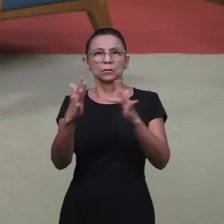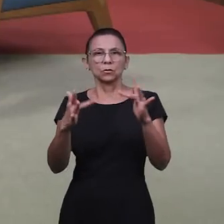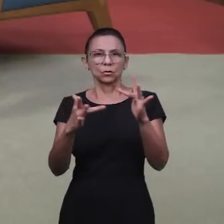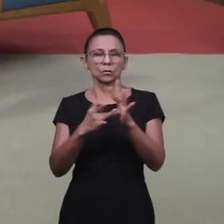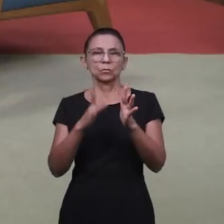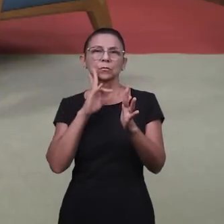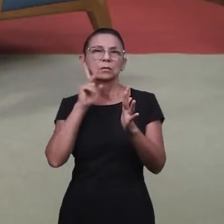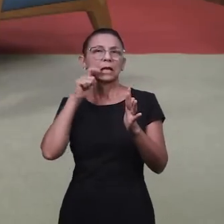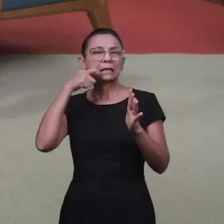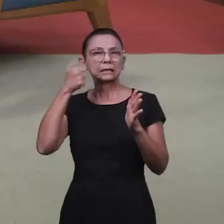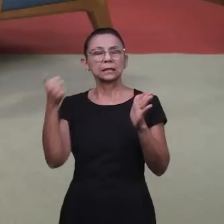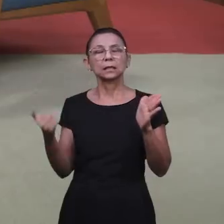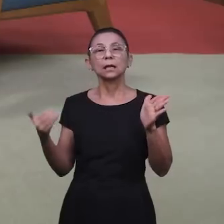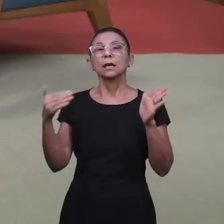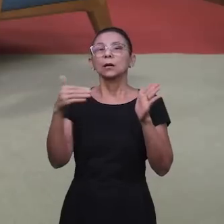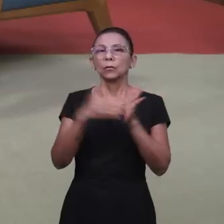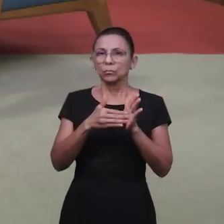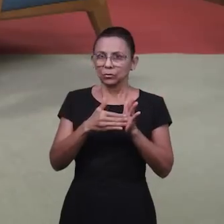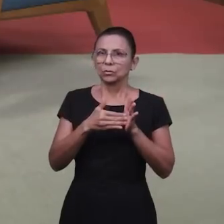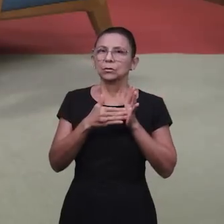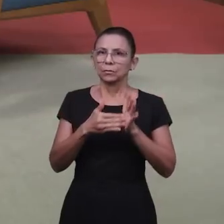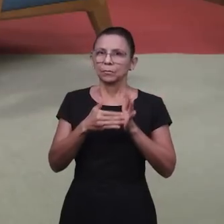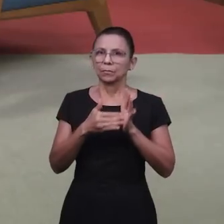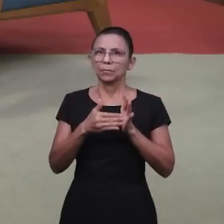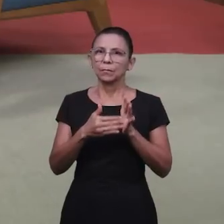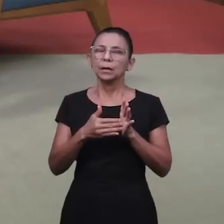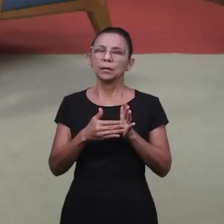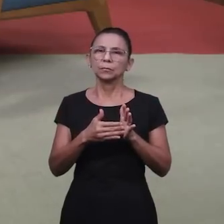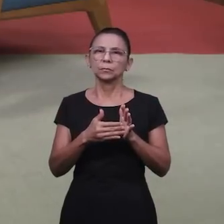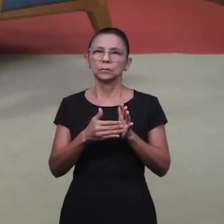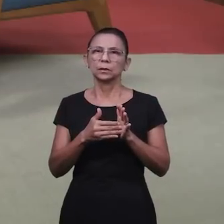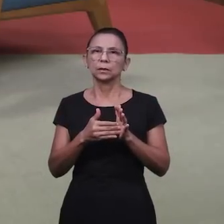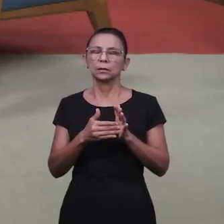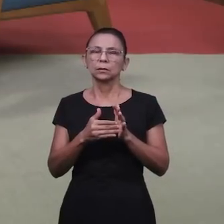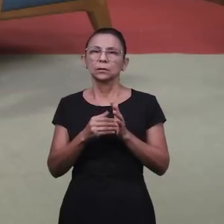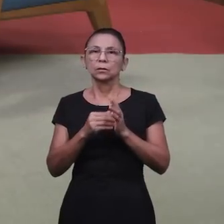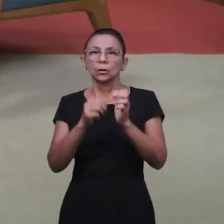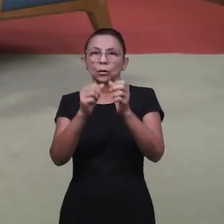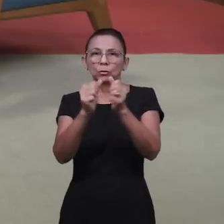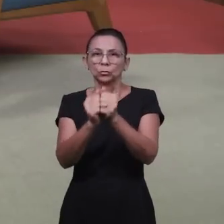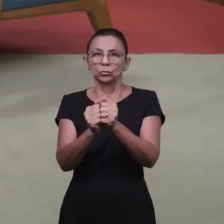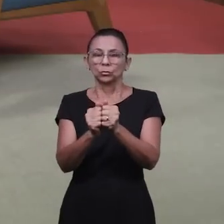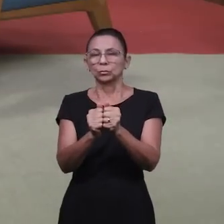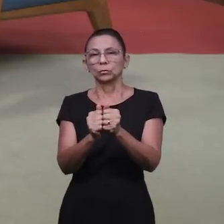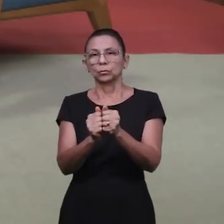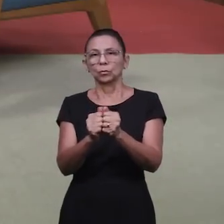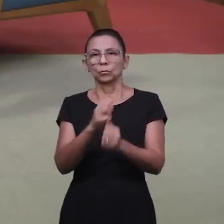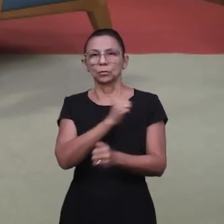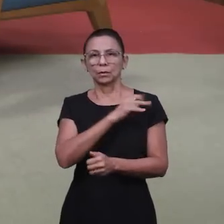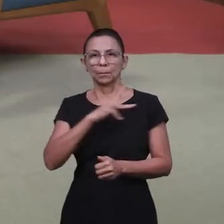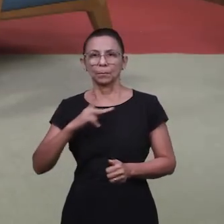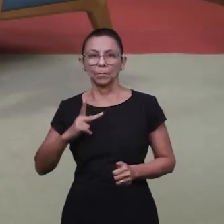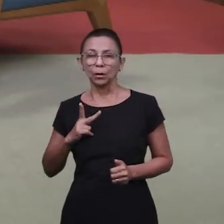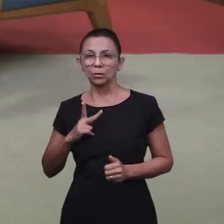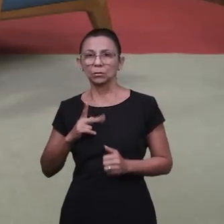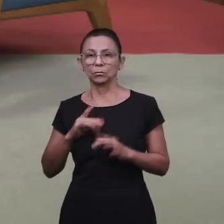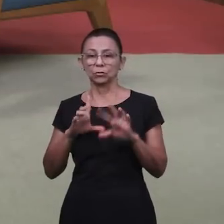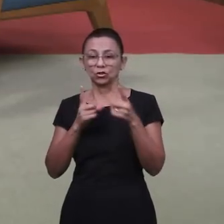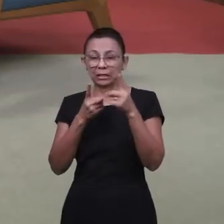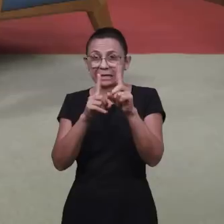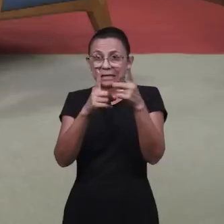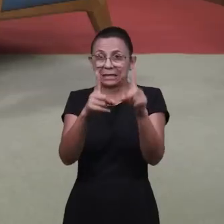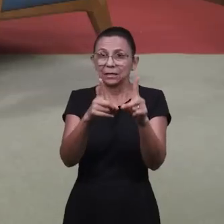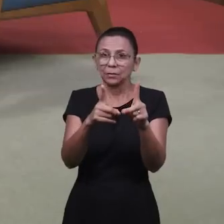o Senhor Jesus participa da ceia com o colégio apostólico, a palavra diz que termina a